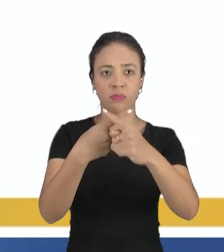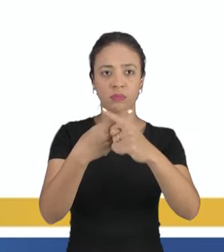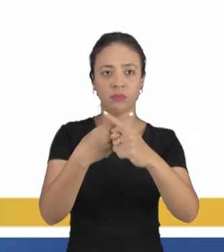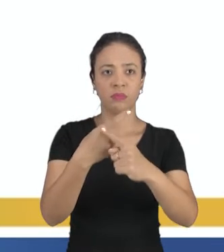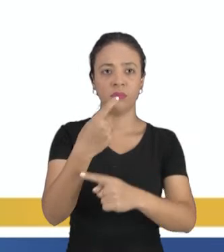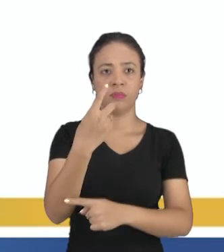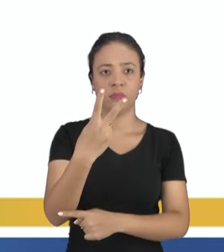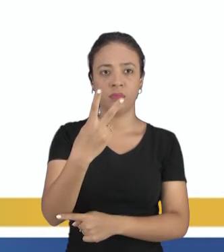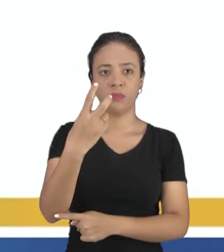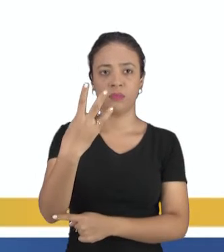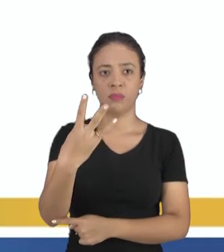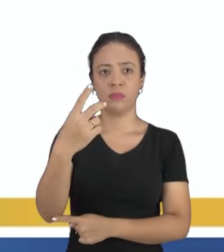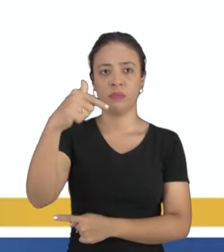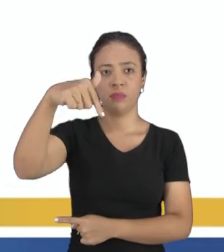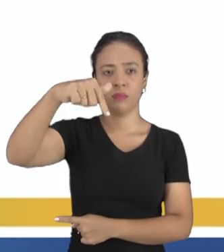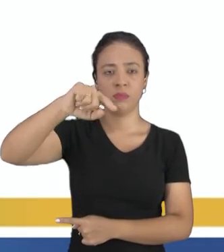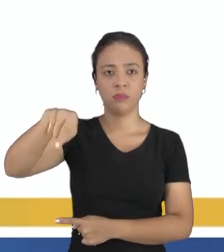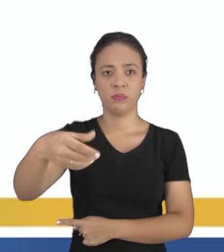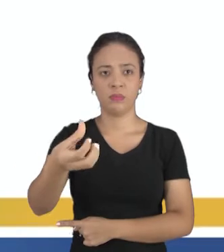168 por